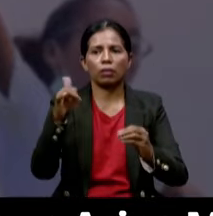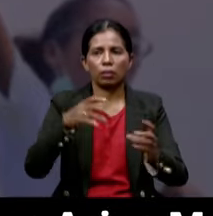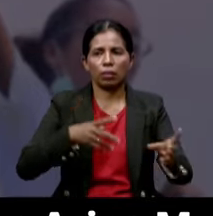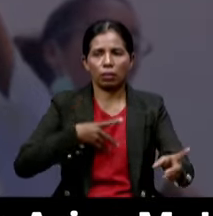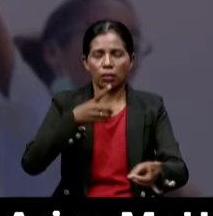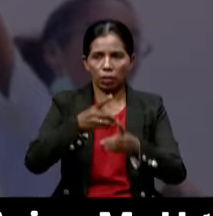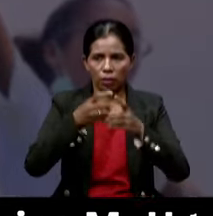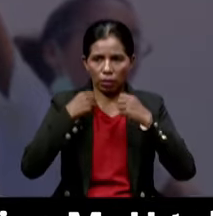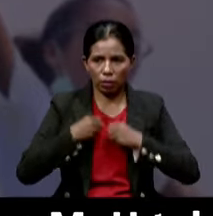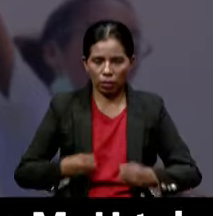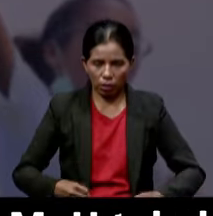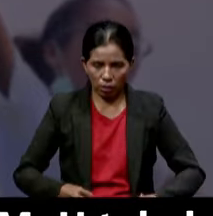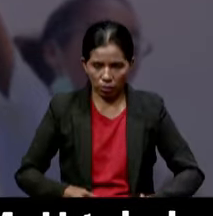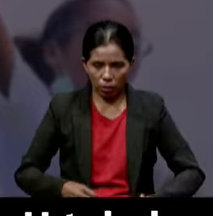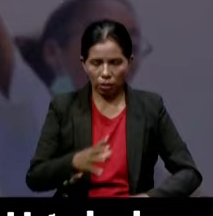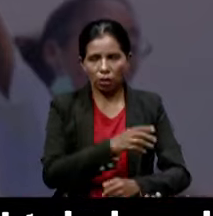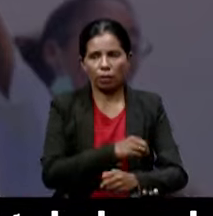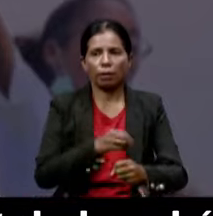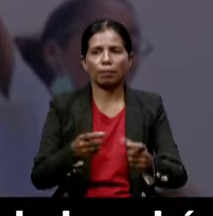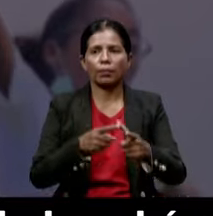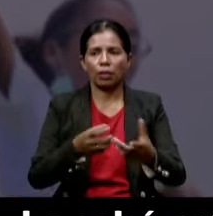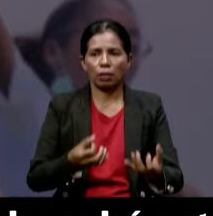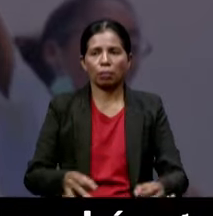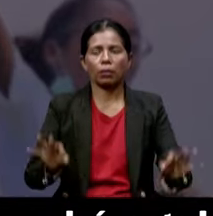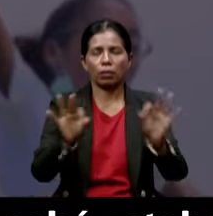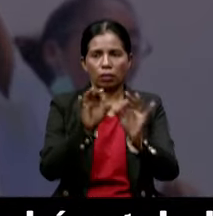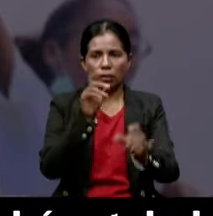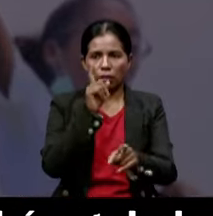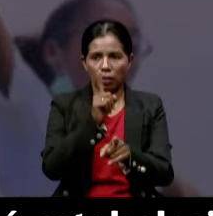direito saúde no reprodutiva. Dene importante los.